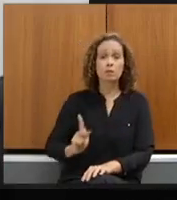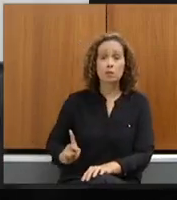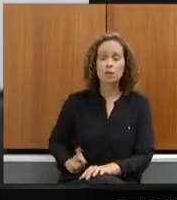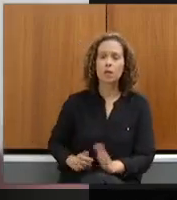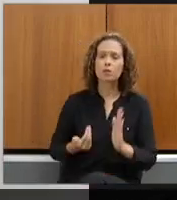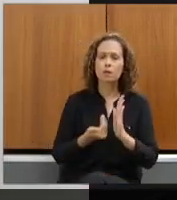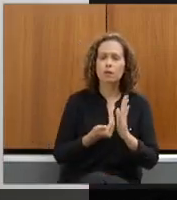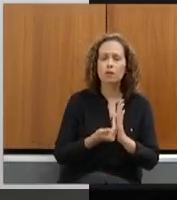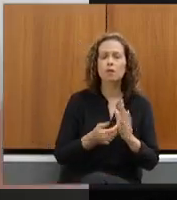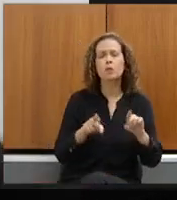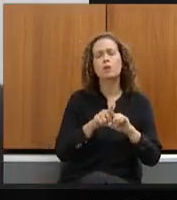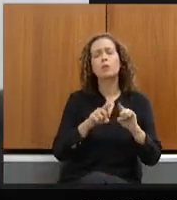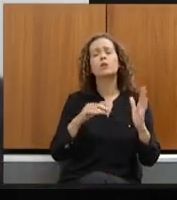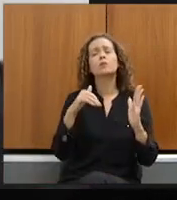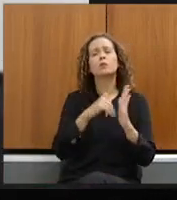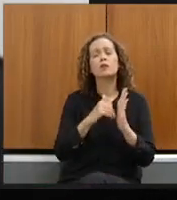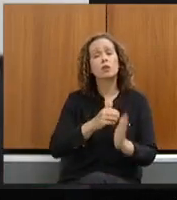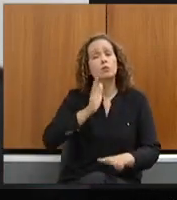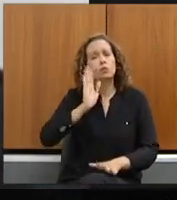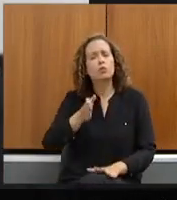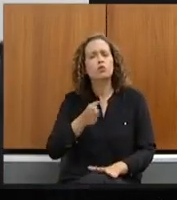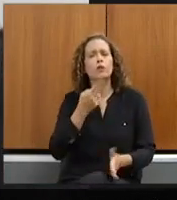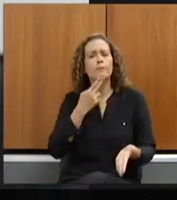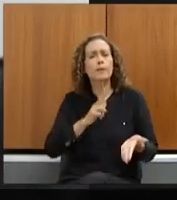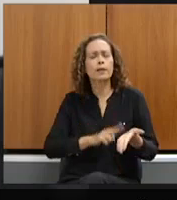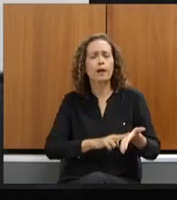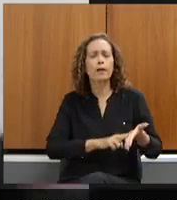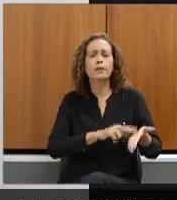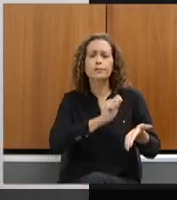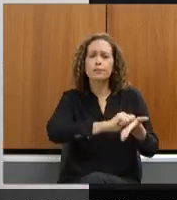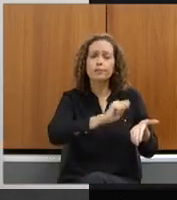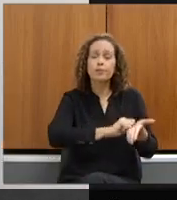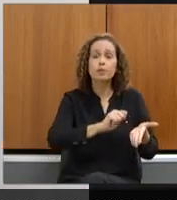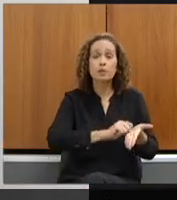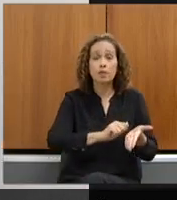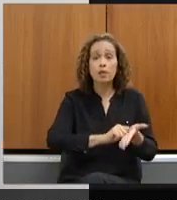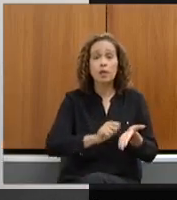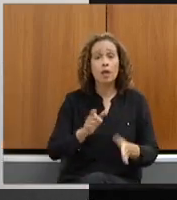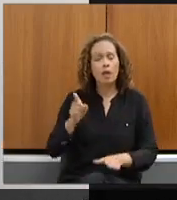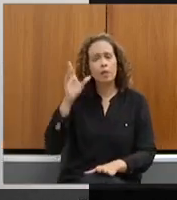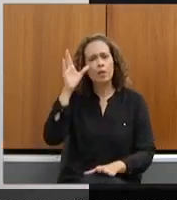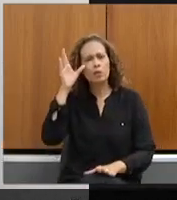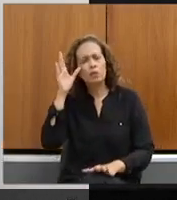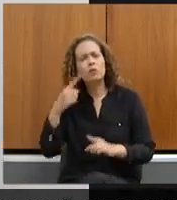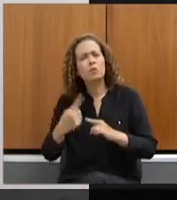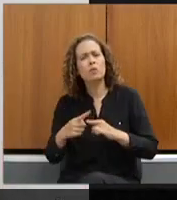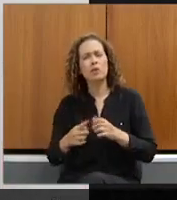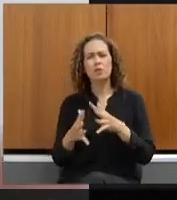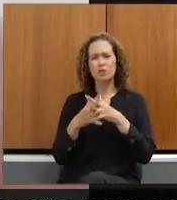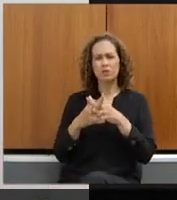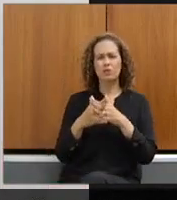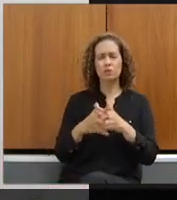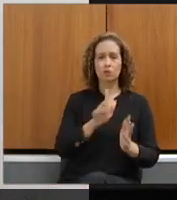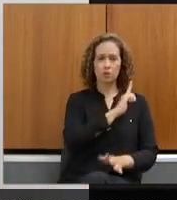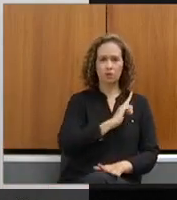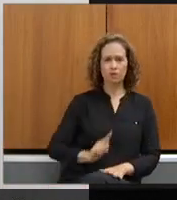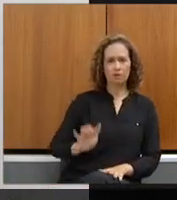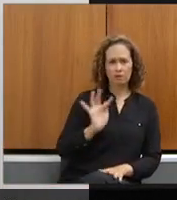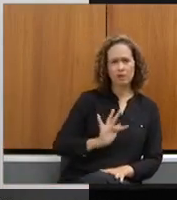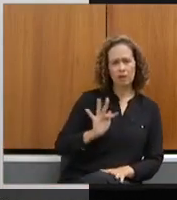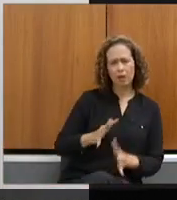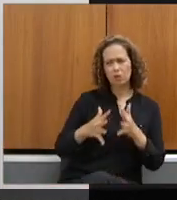do Senado já fizeram uma carta para a China para eles não confundirem governo federal com o país foi